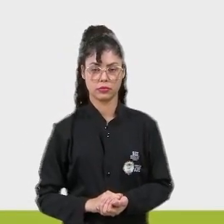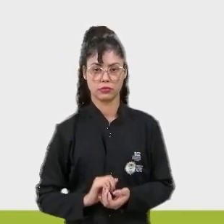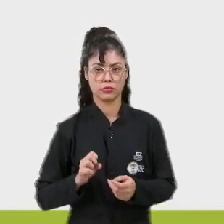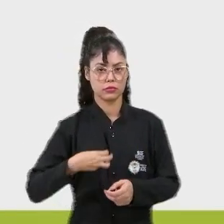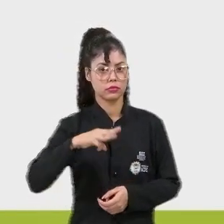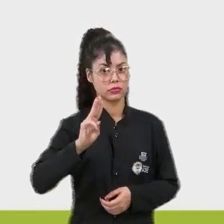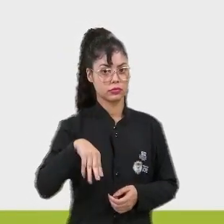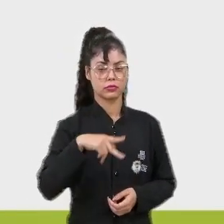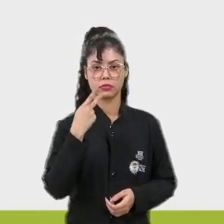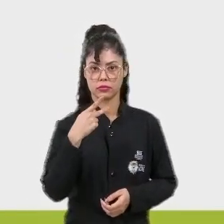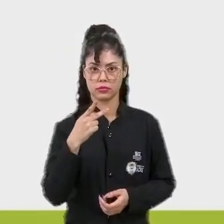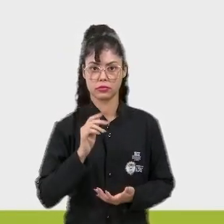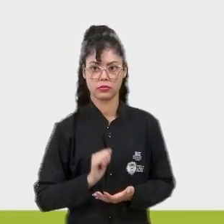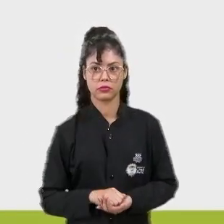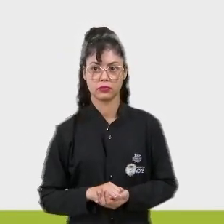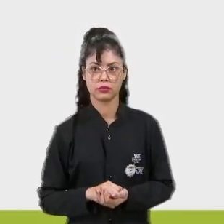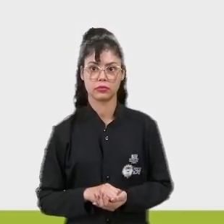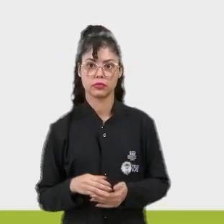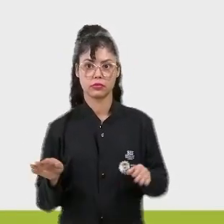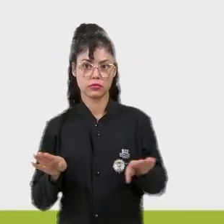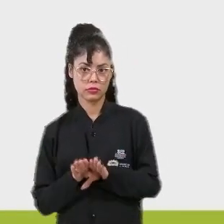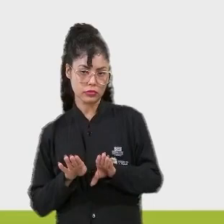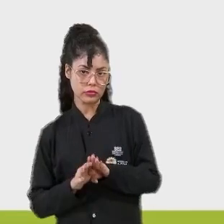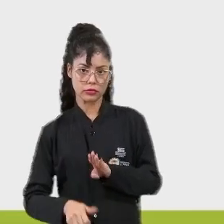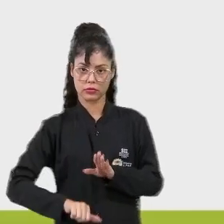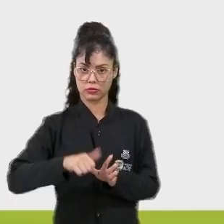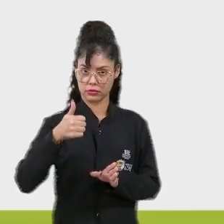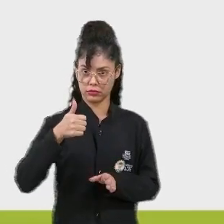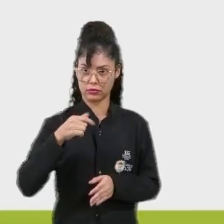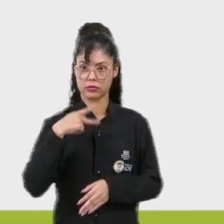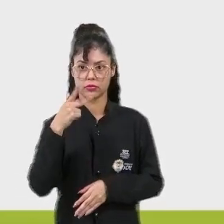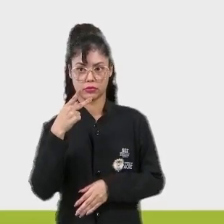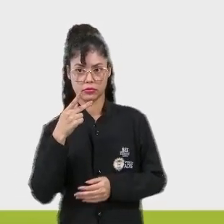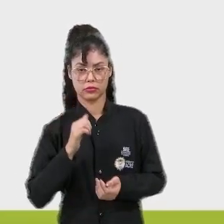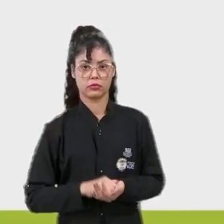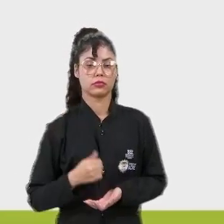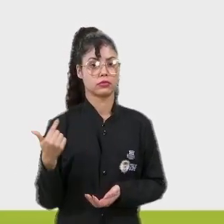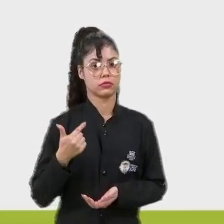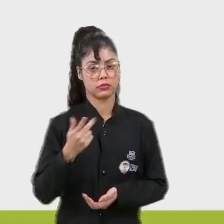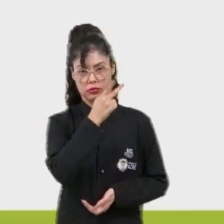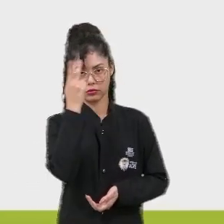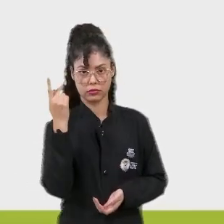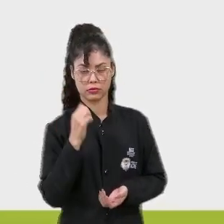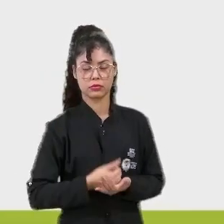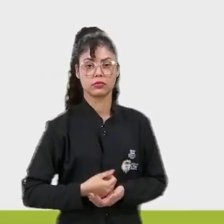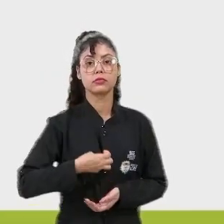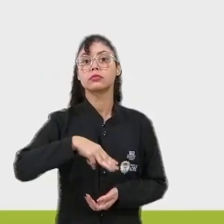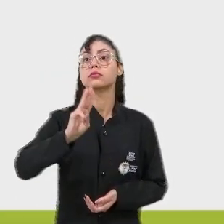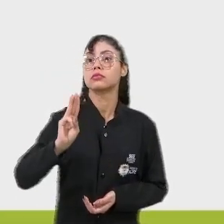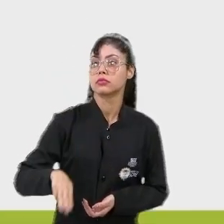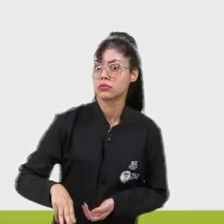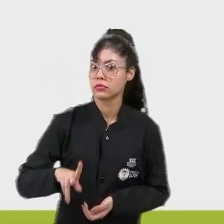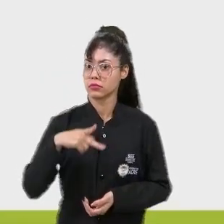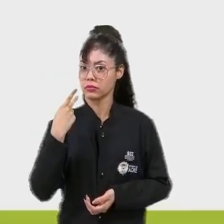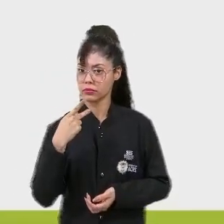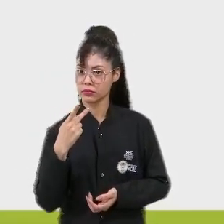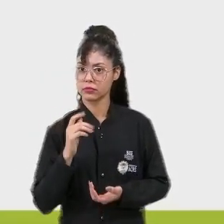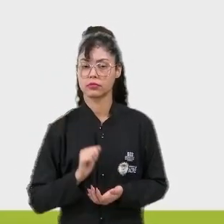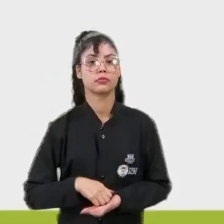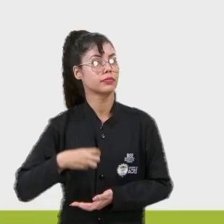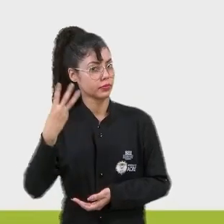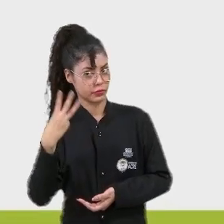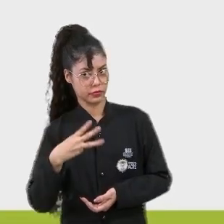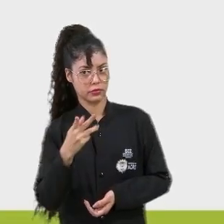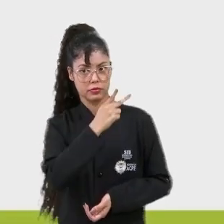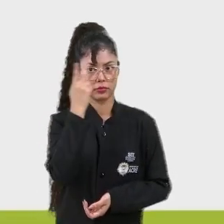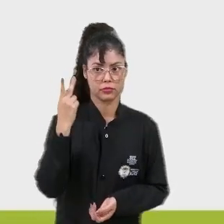quem eu estou falando, né? Eu tenho primeira pessoa, quem fala, segunda pessoa, com quem se fala,